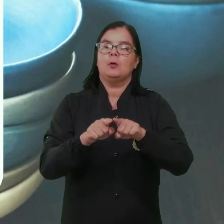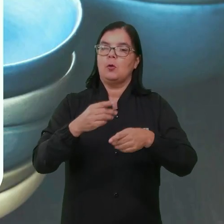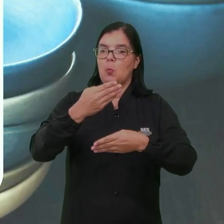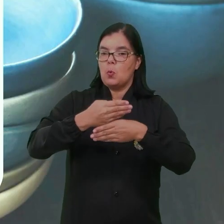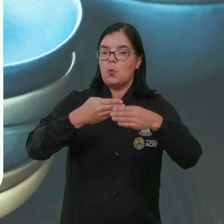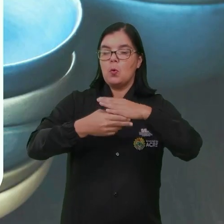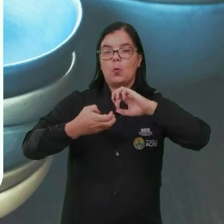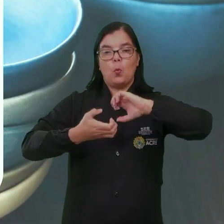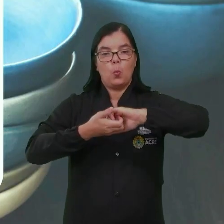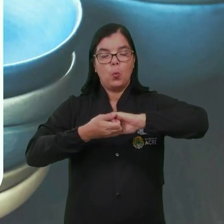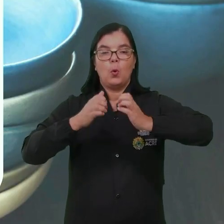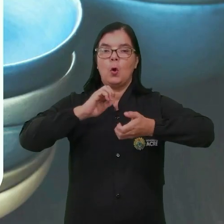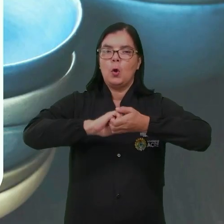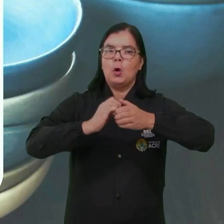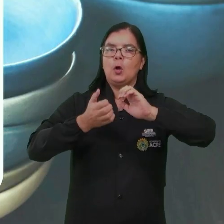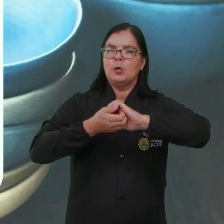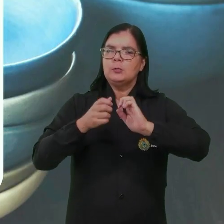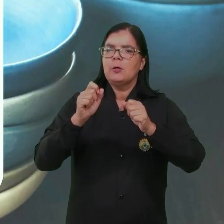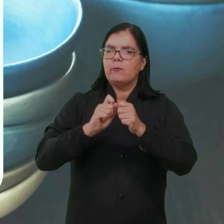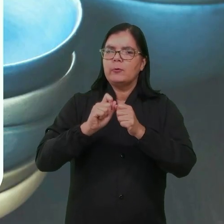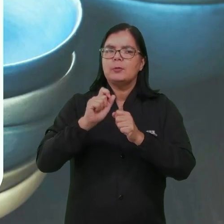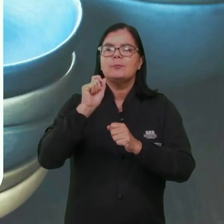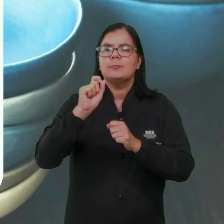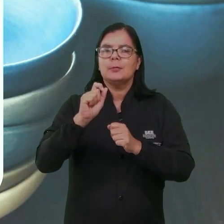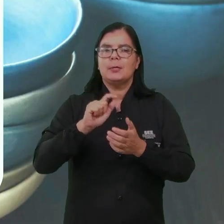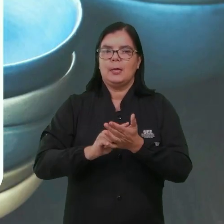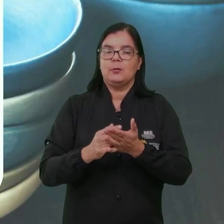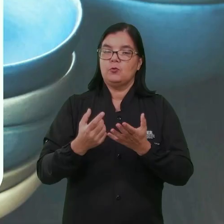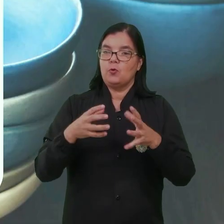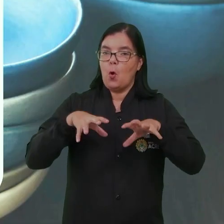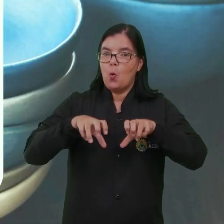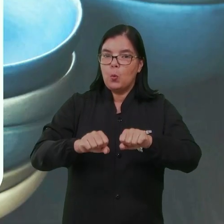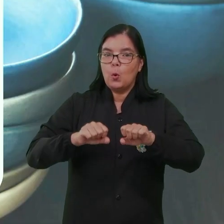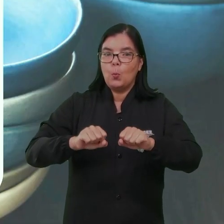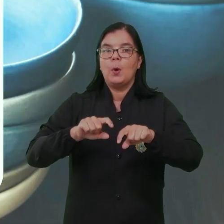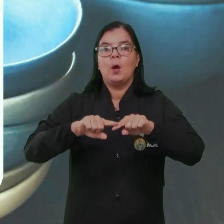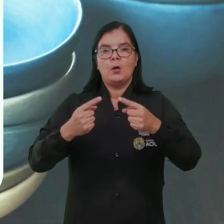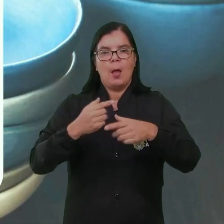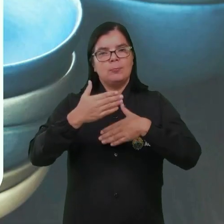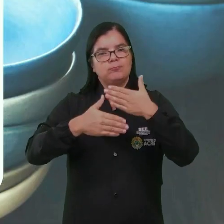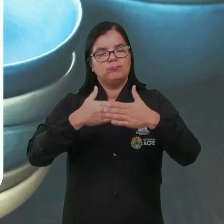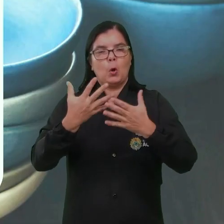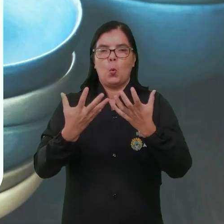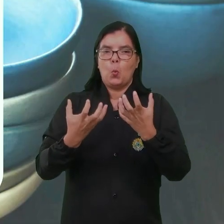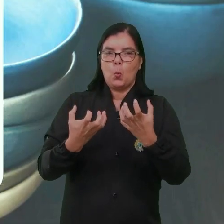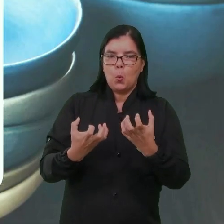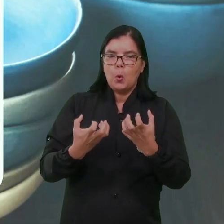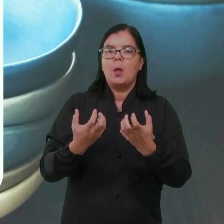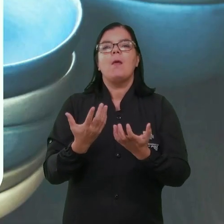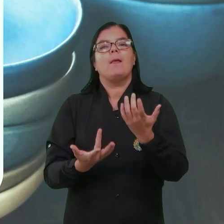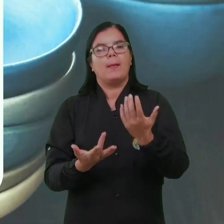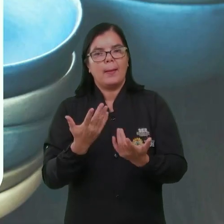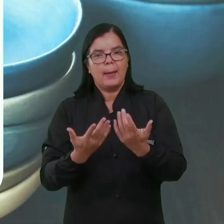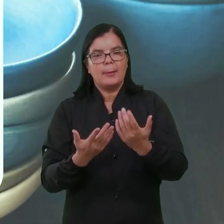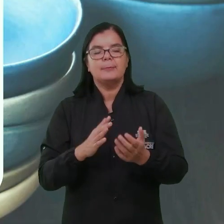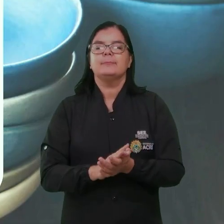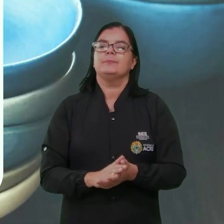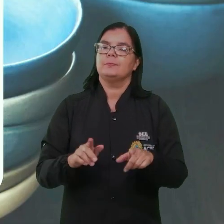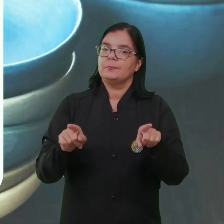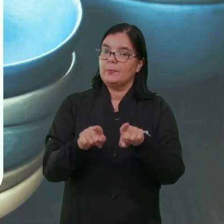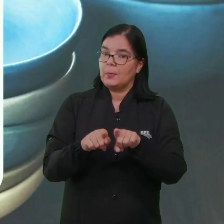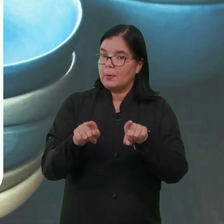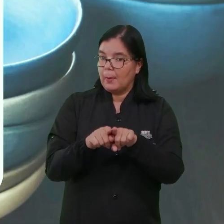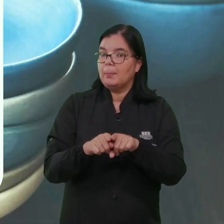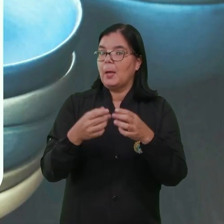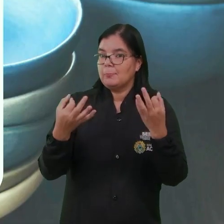são produzidas principalmente a partir de argilas submetidas a processos de secagem e queima.